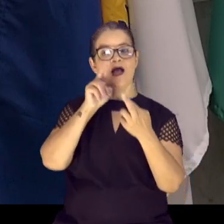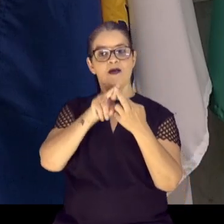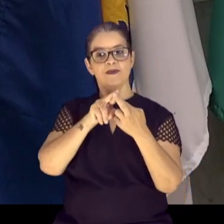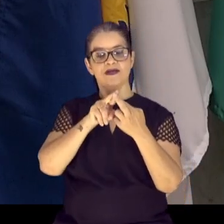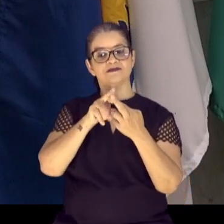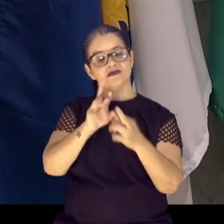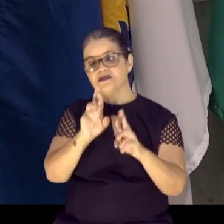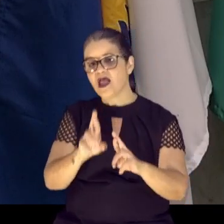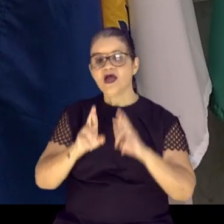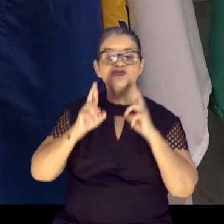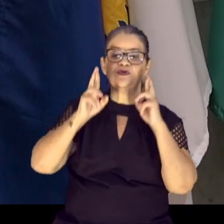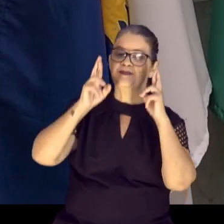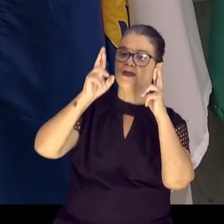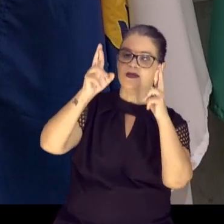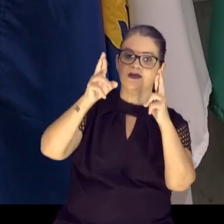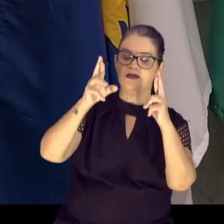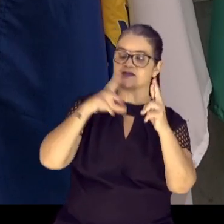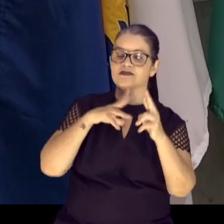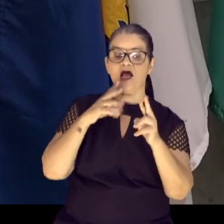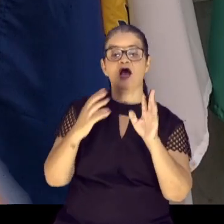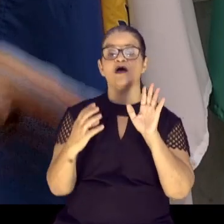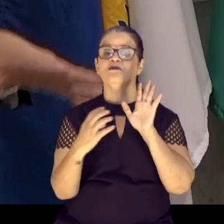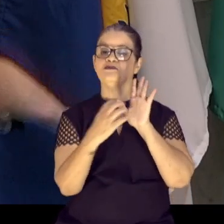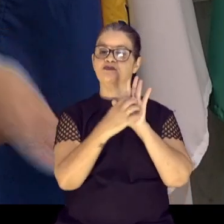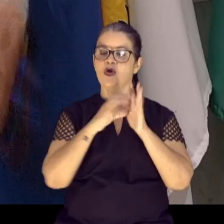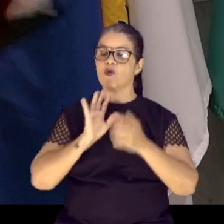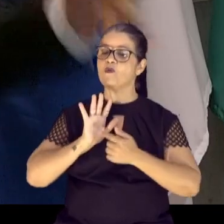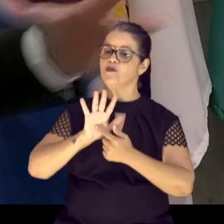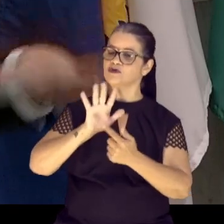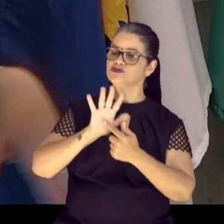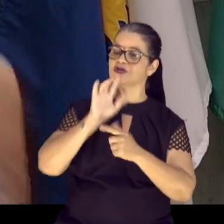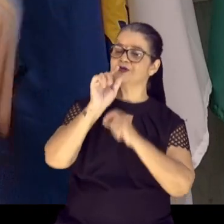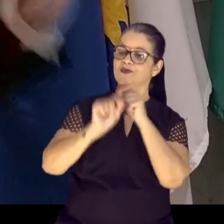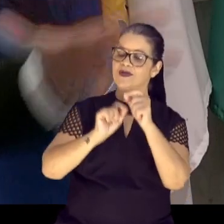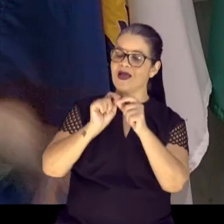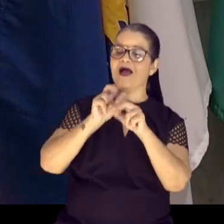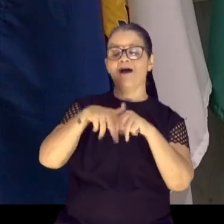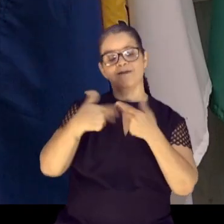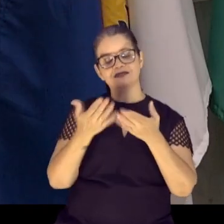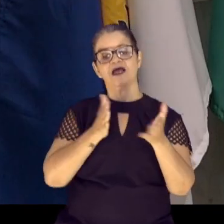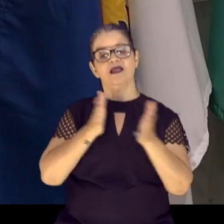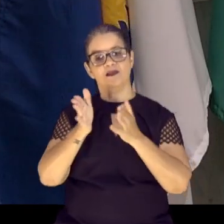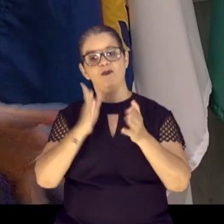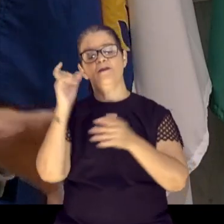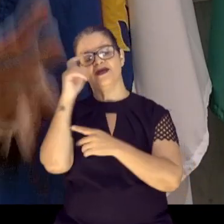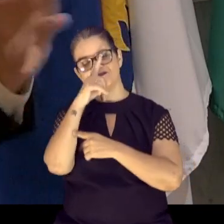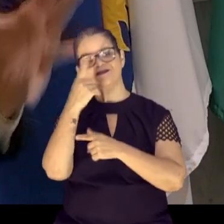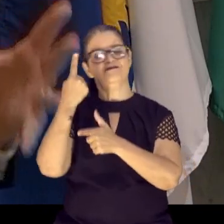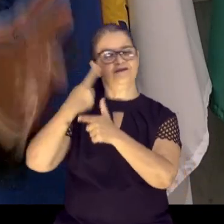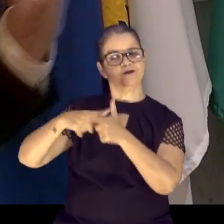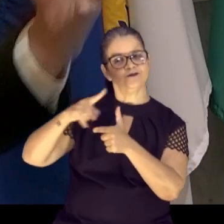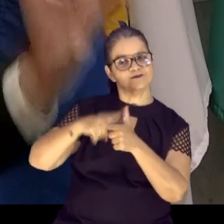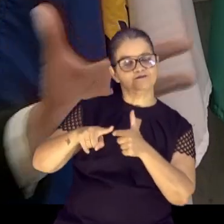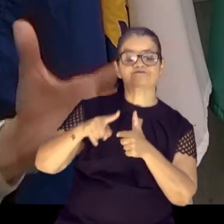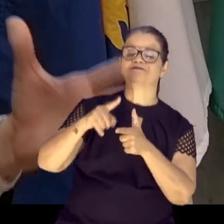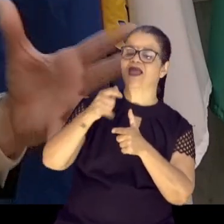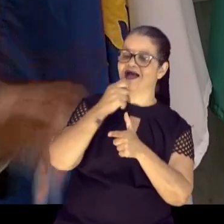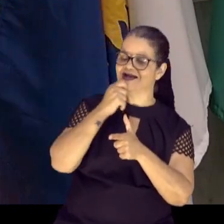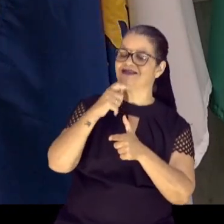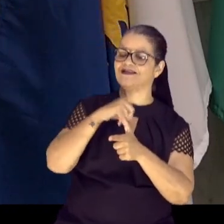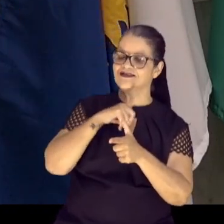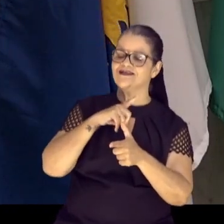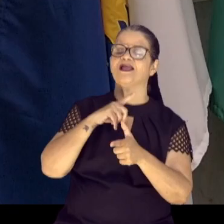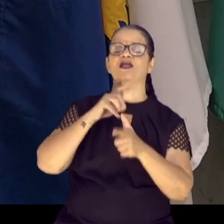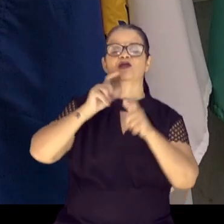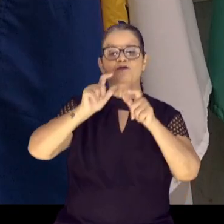a esperança, o sinal de que, apesar de momentos difíceis, de tribulação, ainda existe um porto